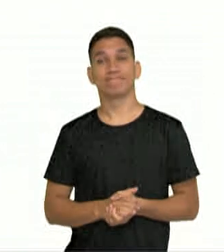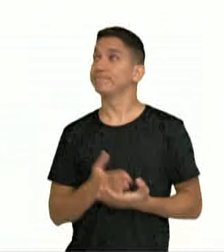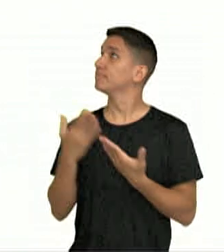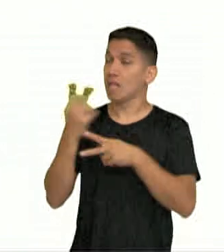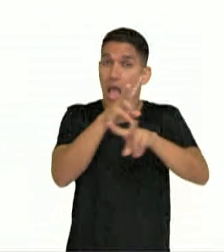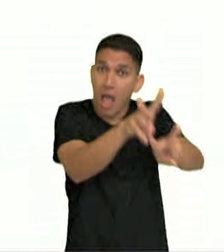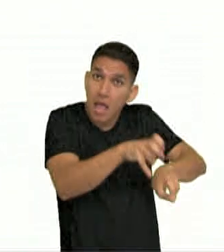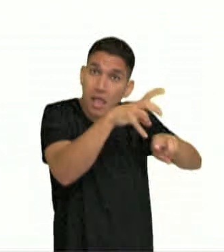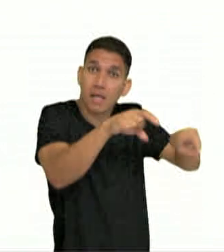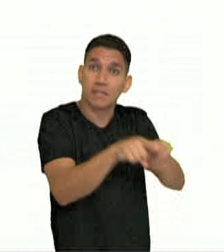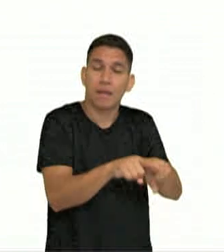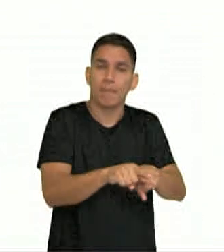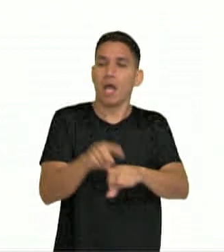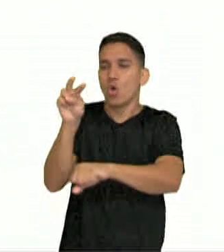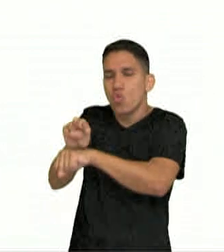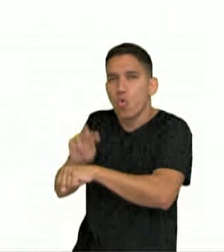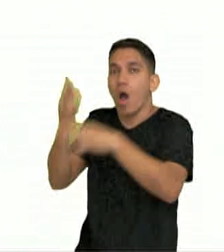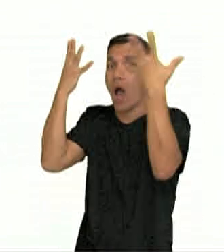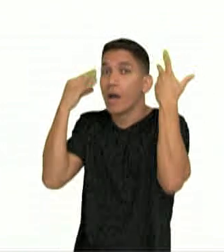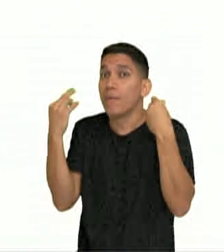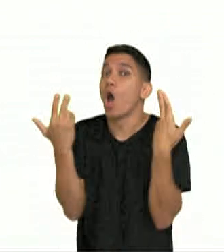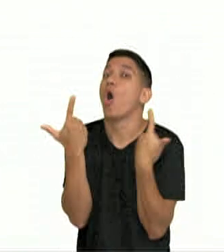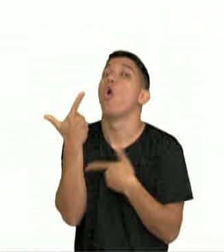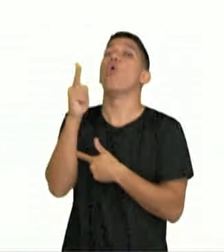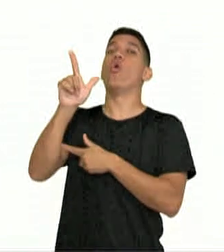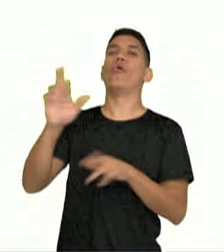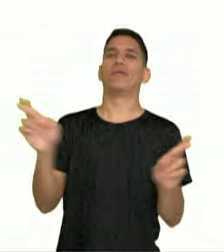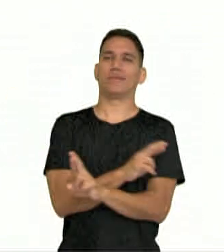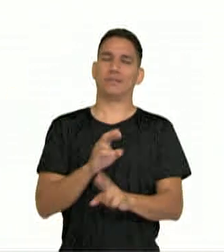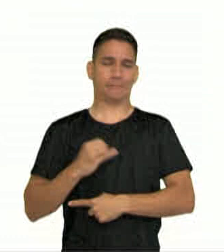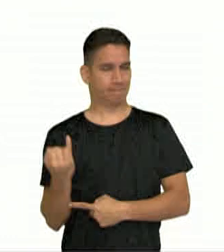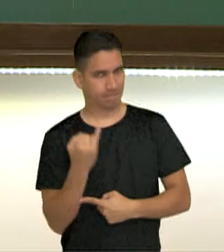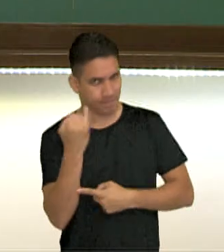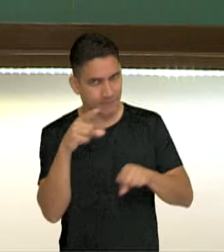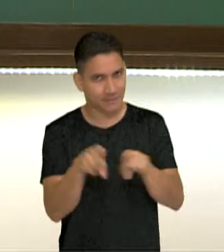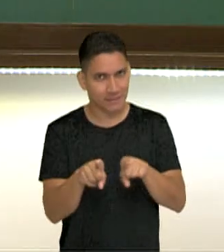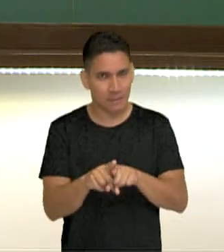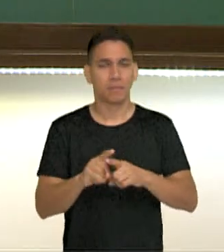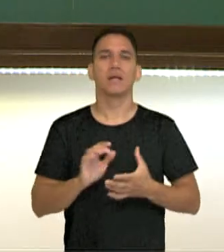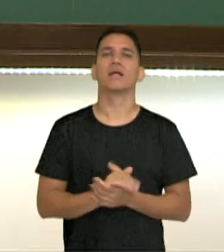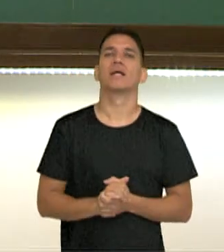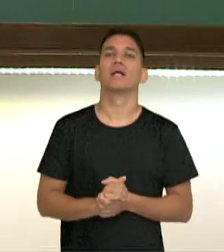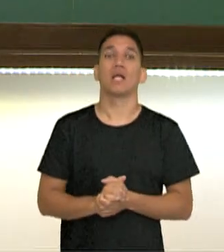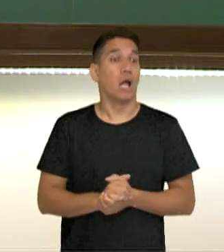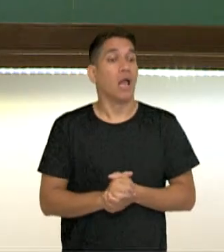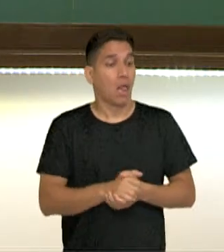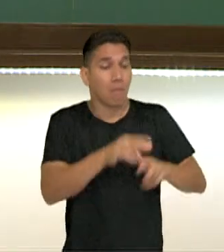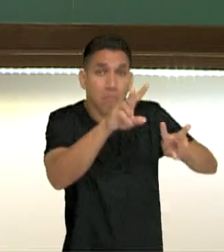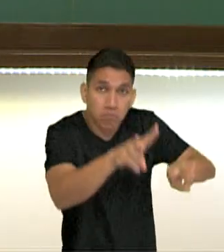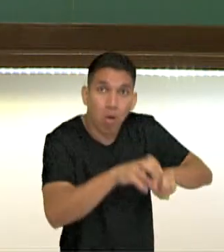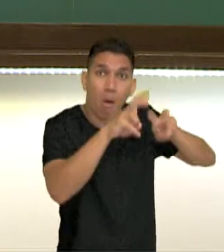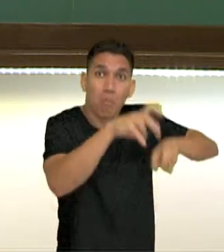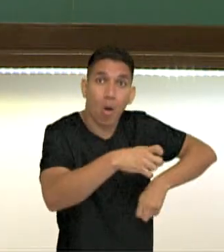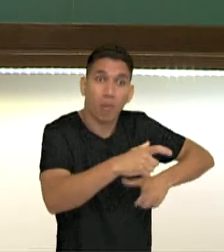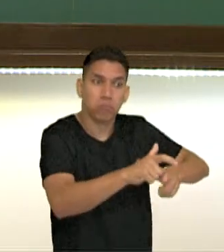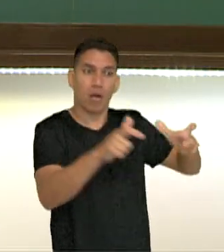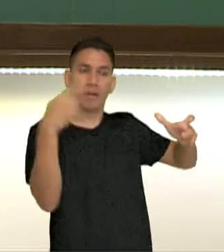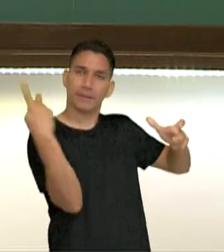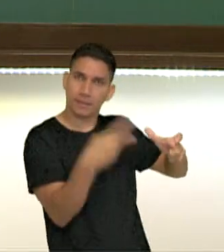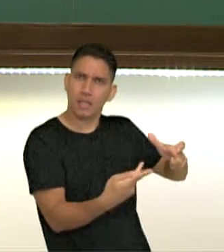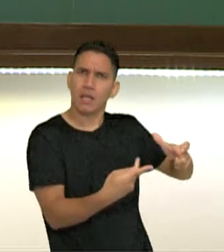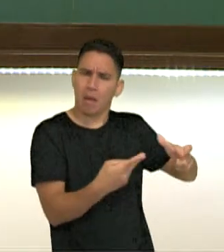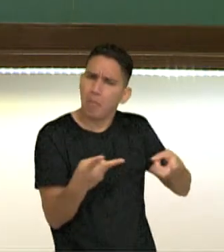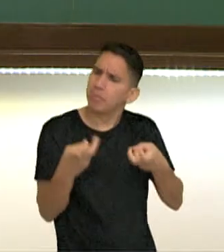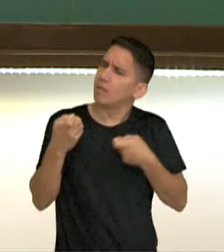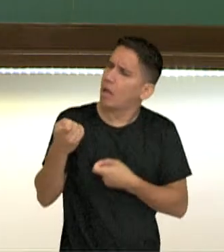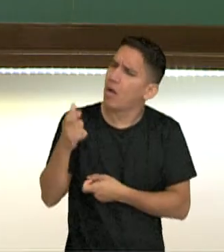e a criação de animais. Outra relação muito importante. Com o desenvolvimento da agricultura, o homem percebe que daria para aproveitar